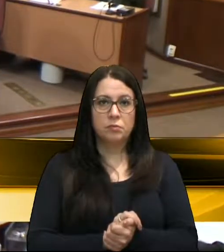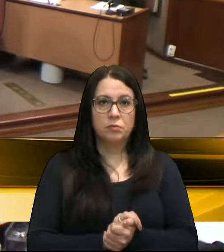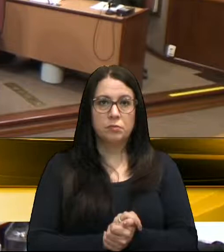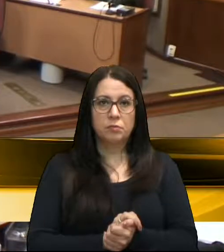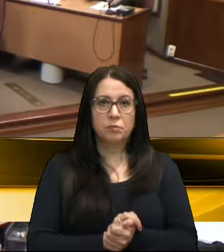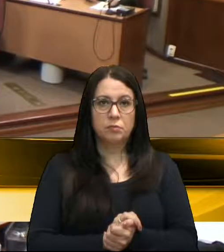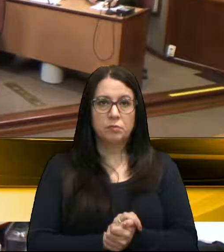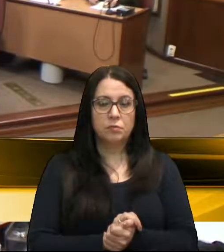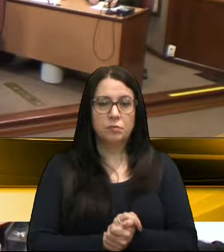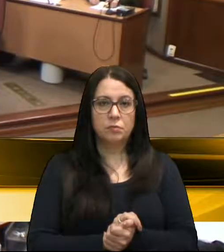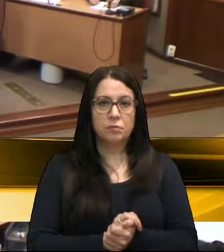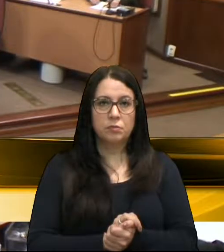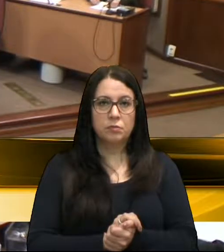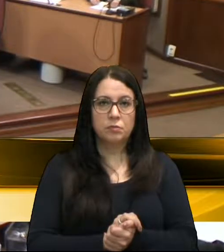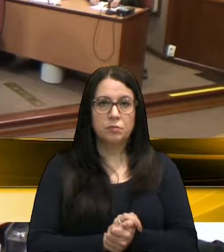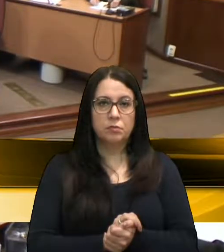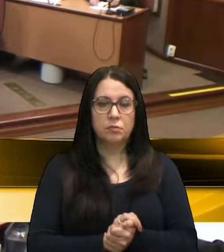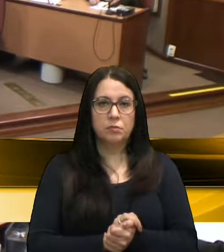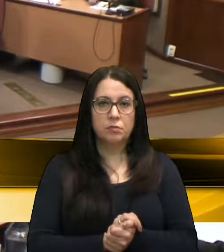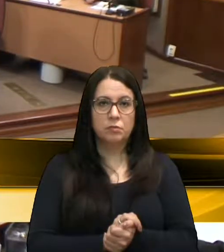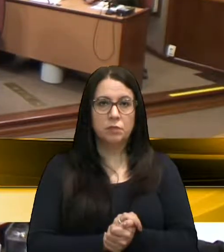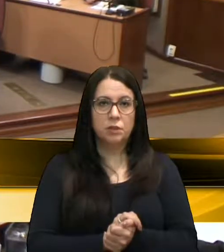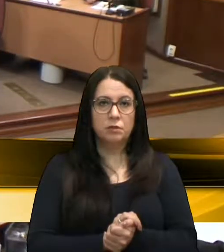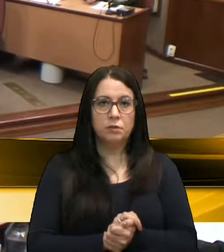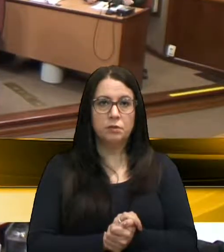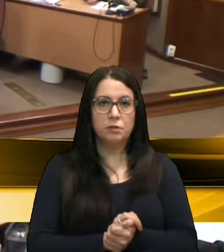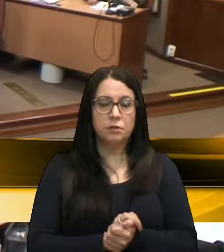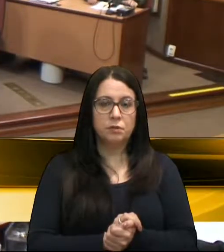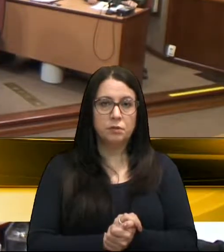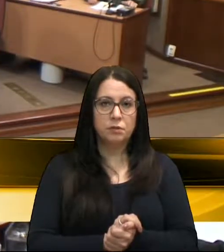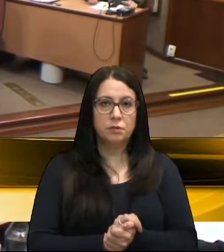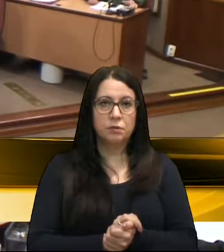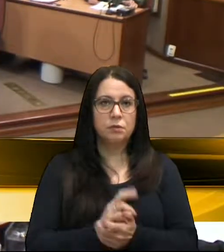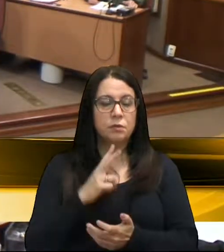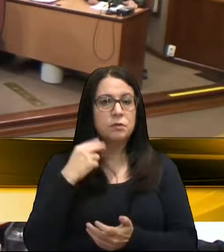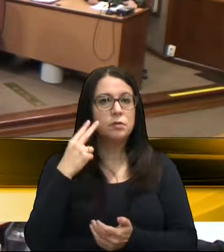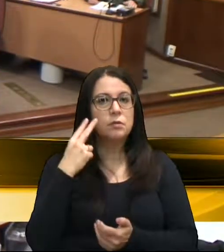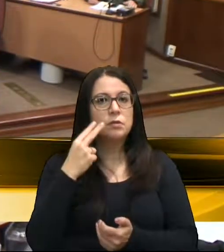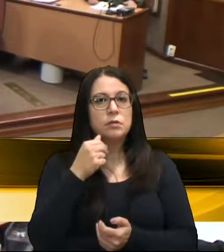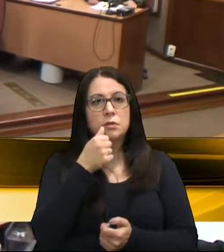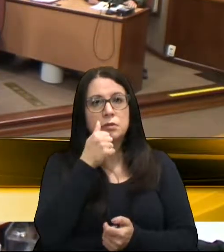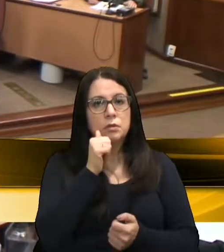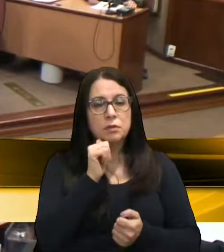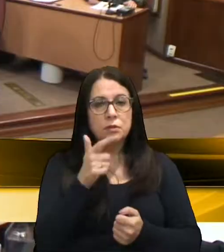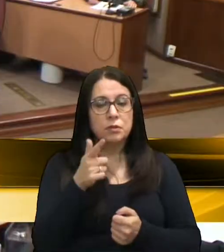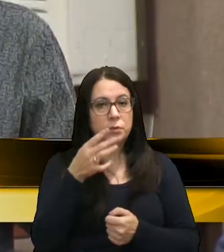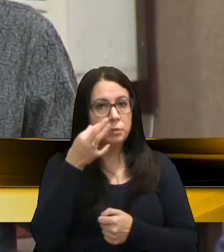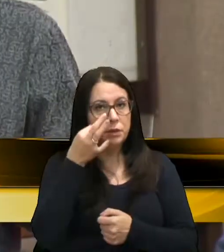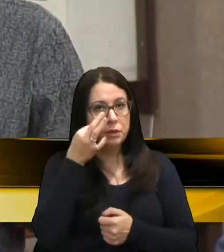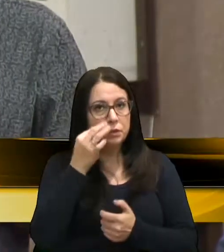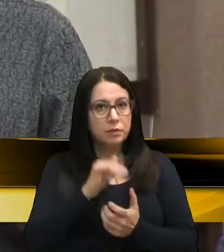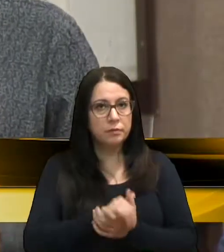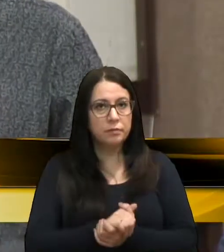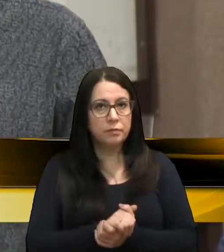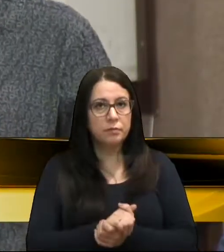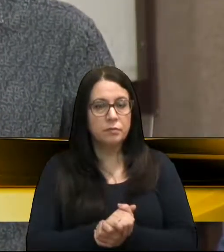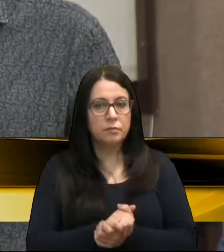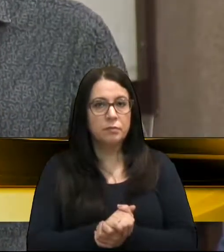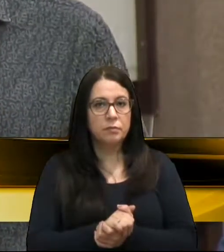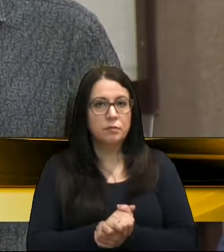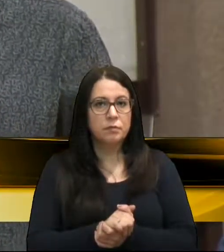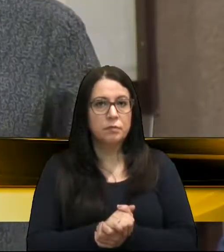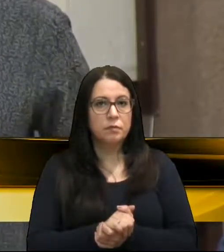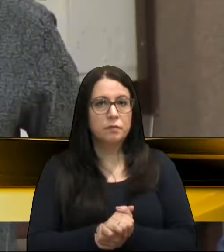da relatora vereadora da vereadora Paula Iores, que não está presente aqui, mas foi feita a leitura pelo